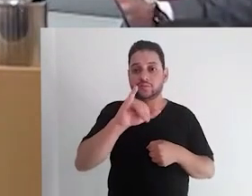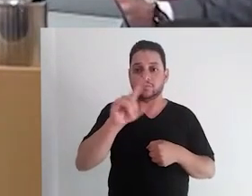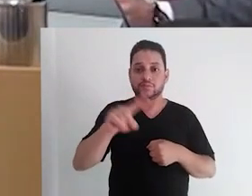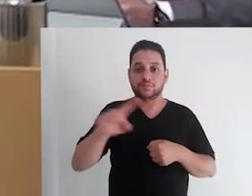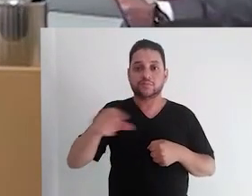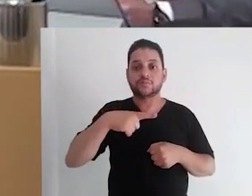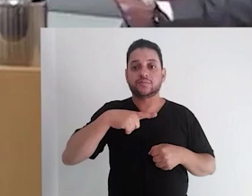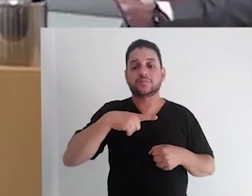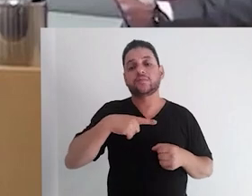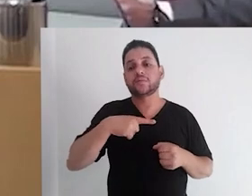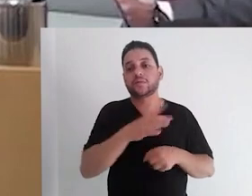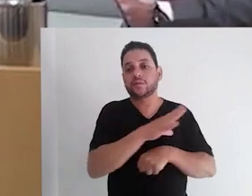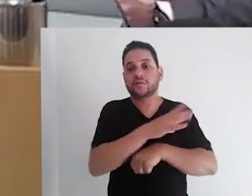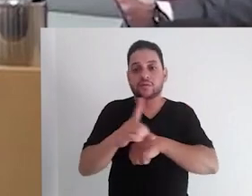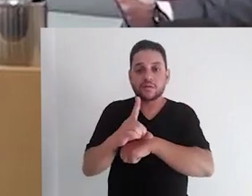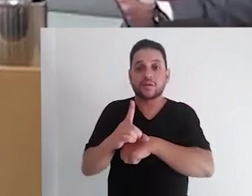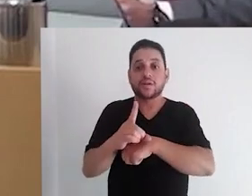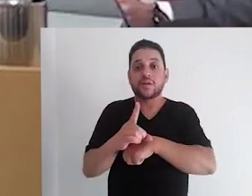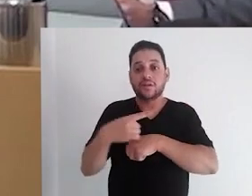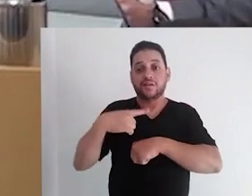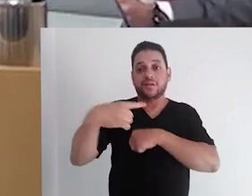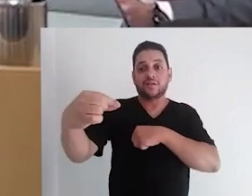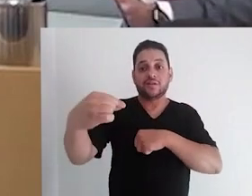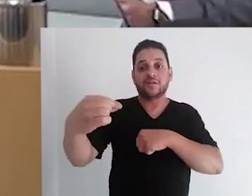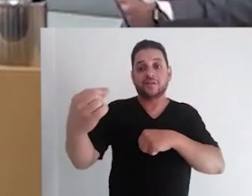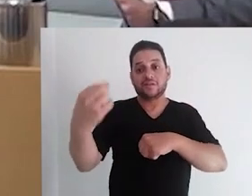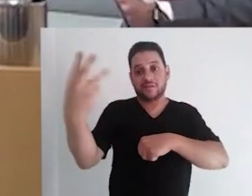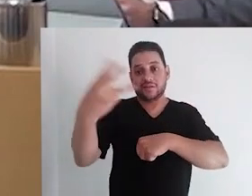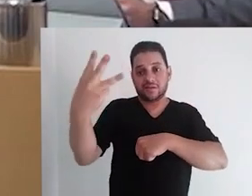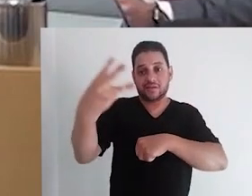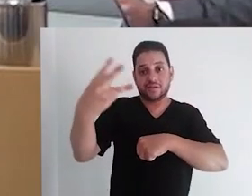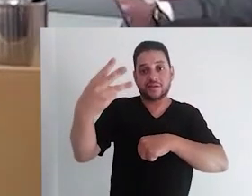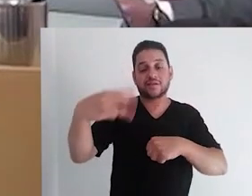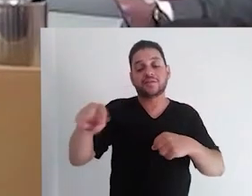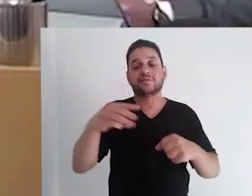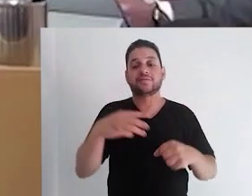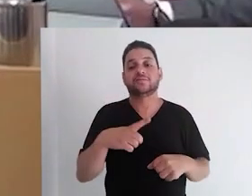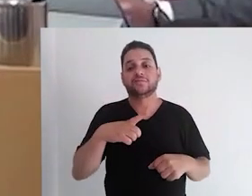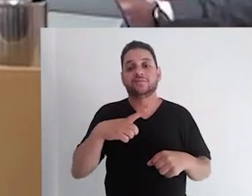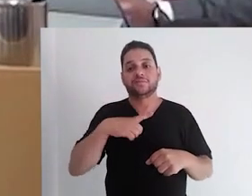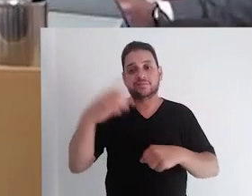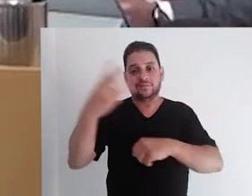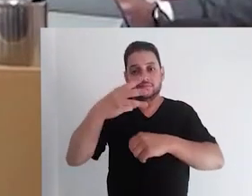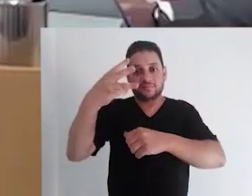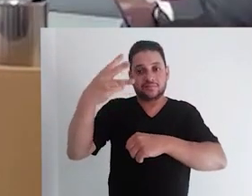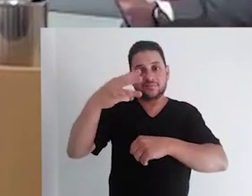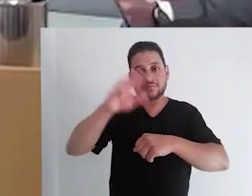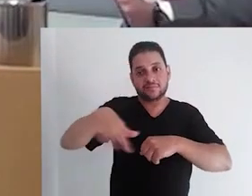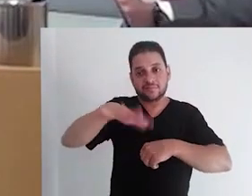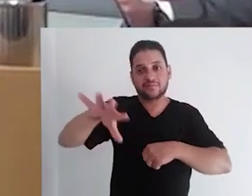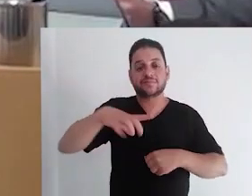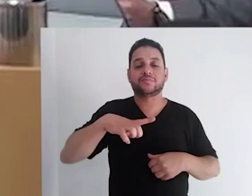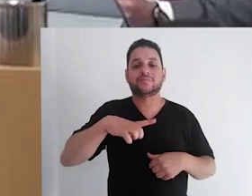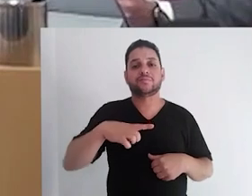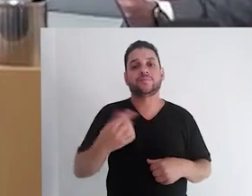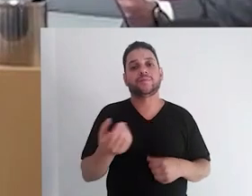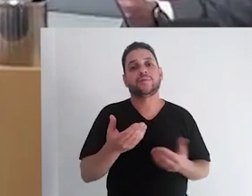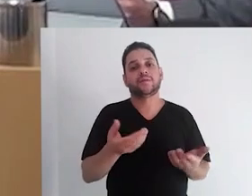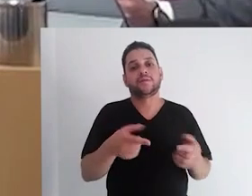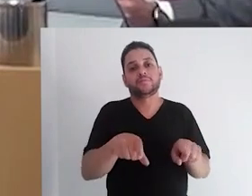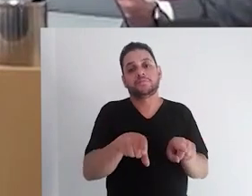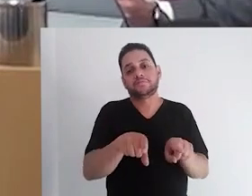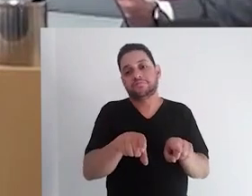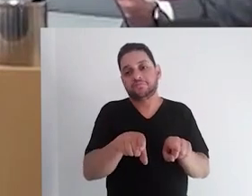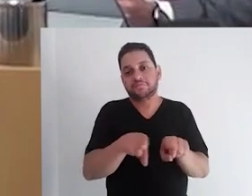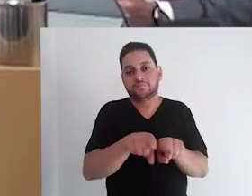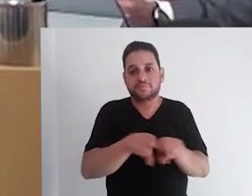Justiça 4.0. Então, eu sou muito grato às suas excelências. E nessa gestão, evidentemente,